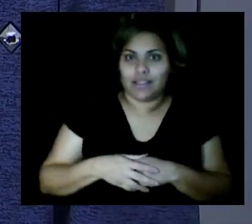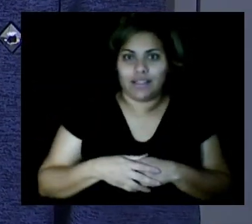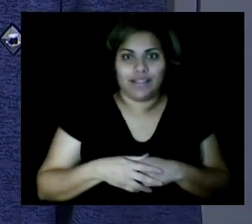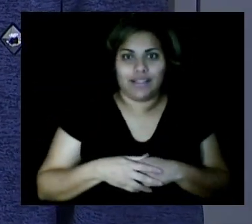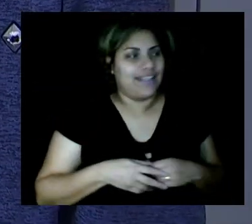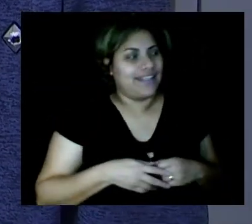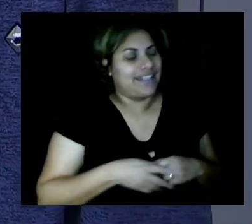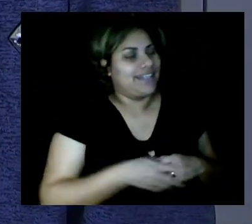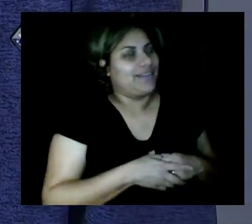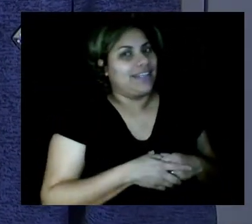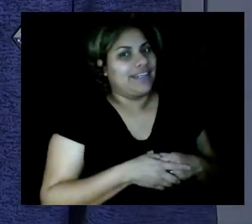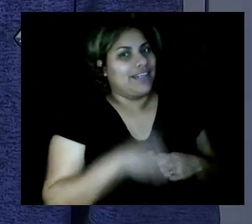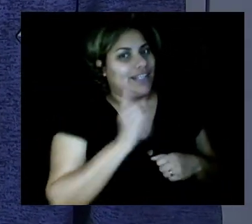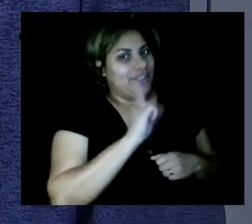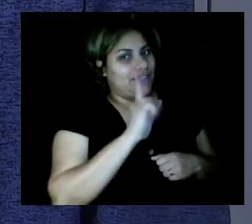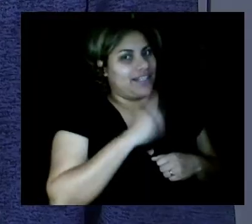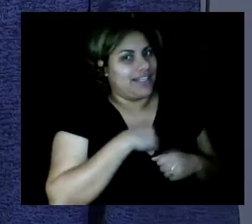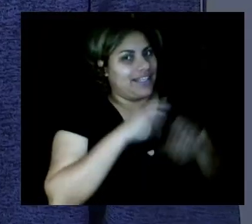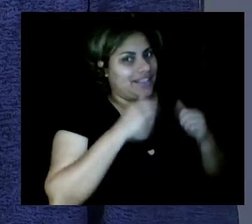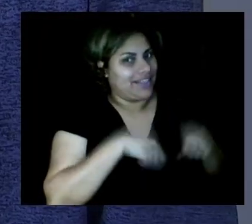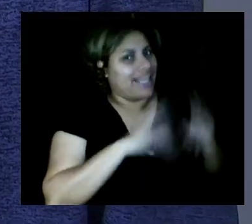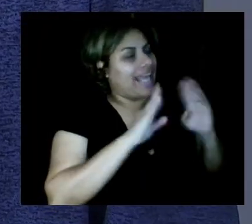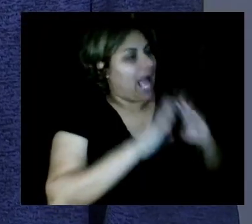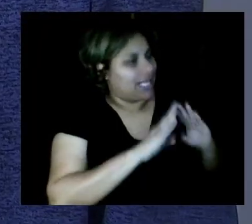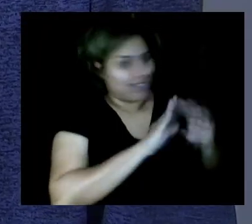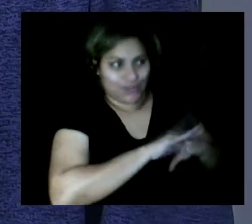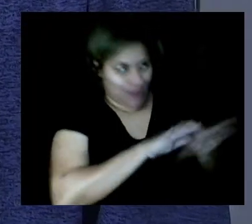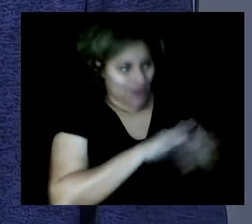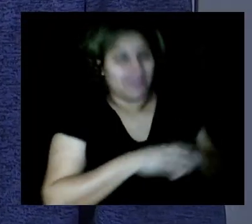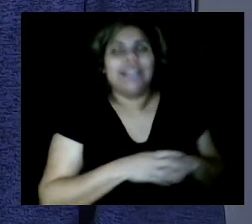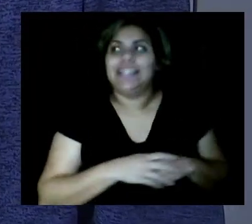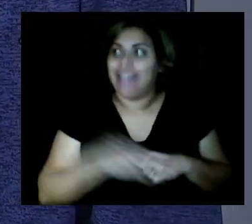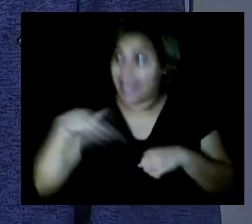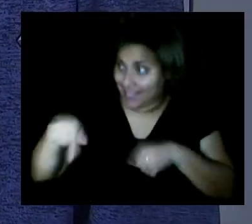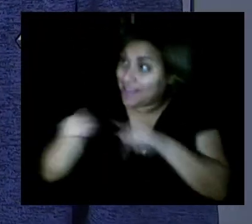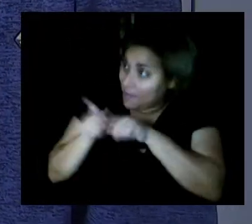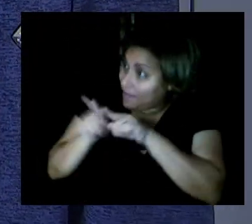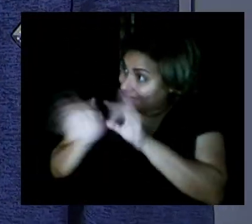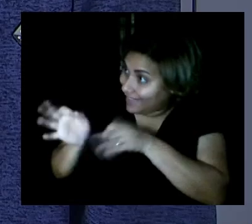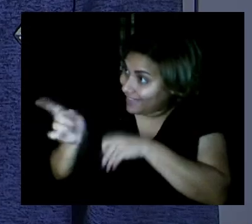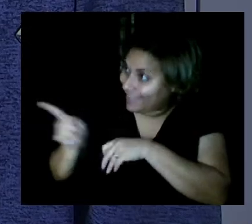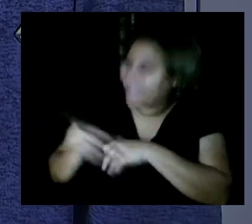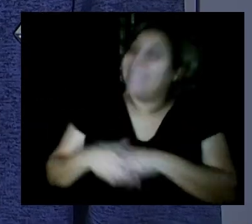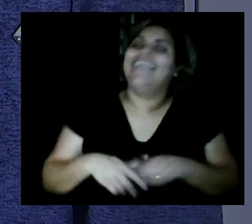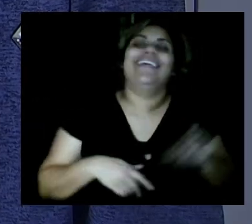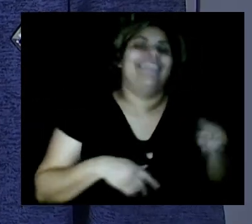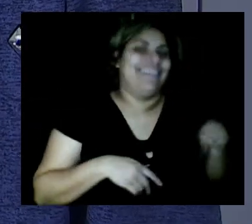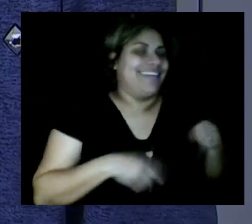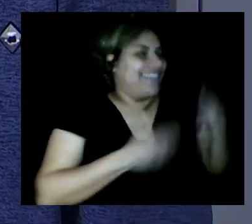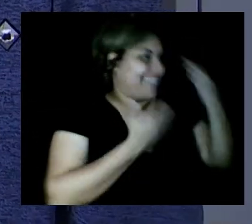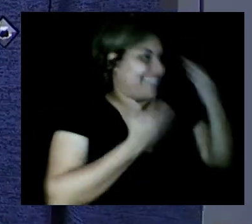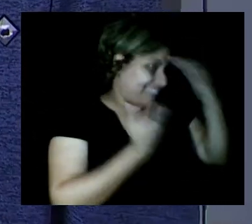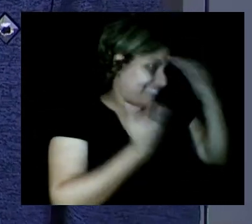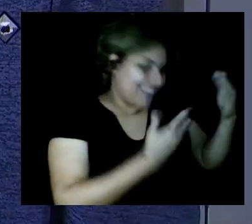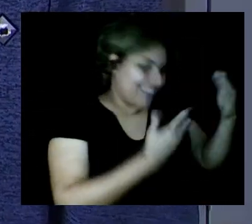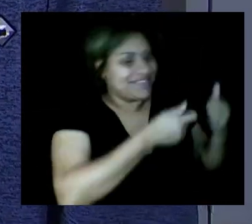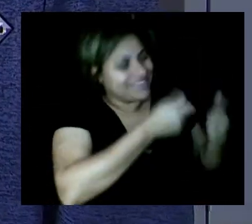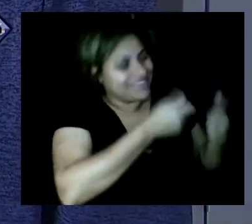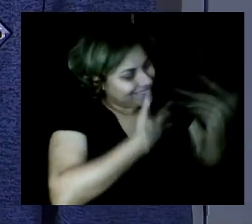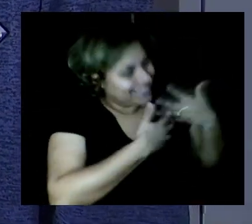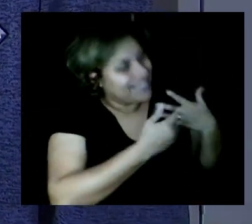Não, só em casa. Tá só em casa e aqui, né? Uhum. Obrigada por por permitir essa